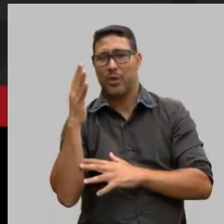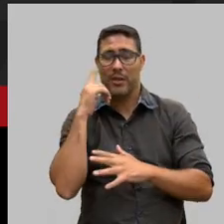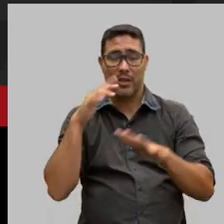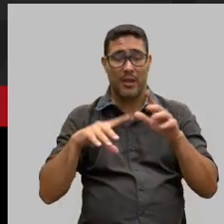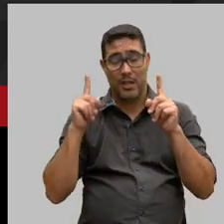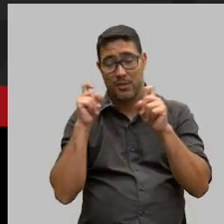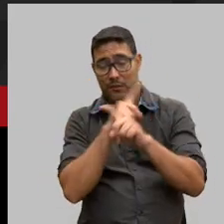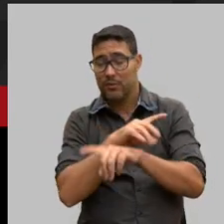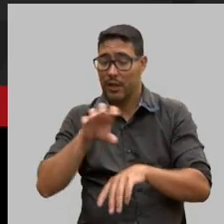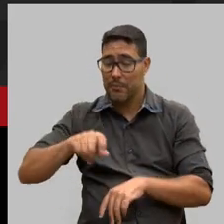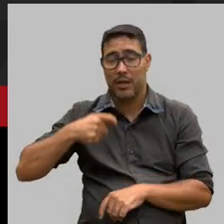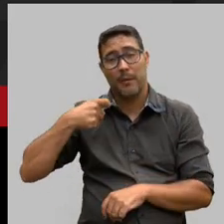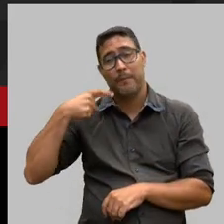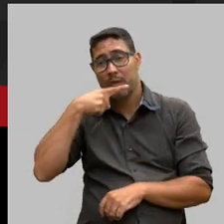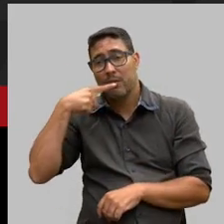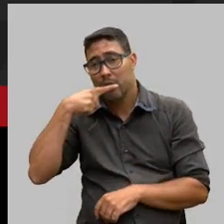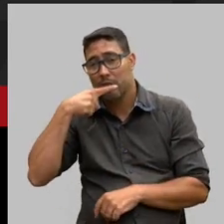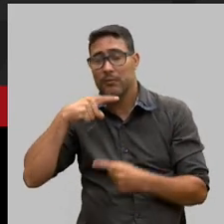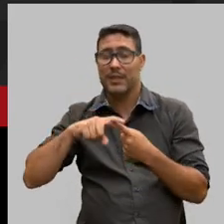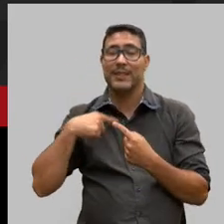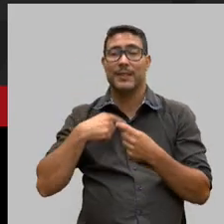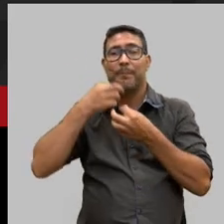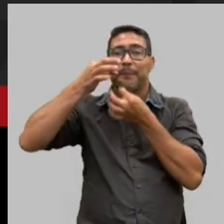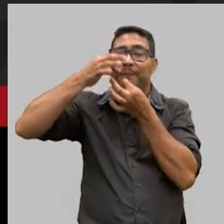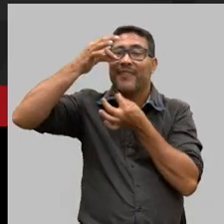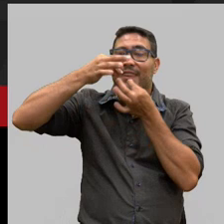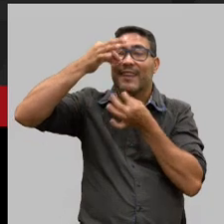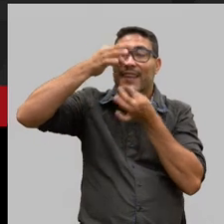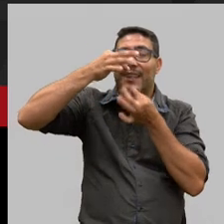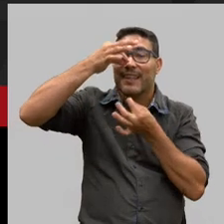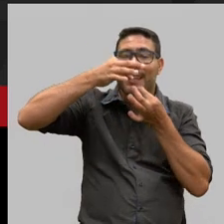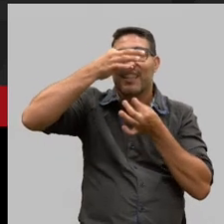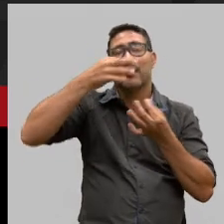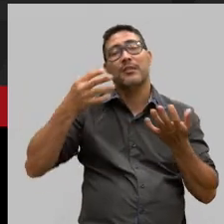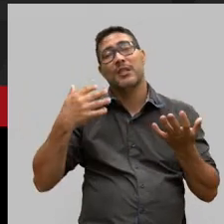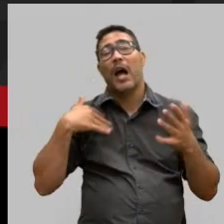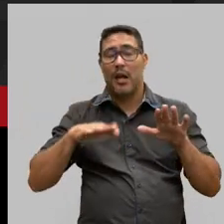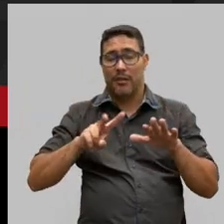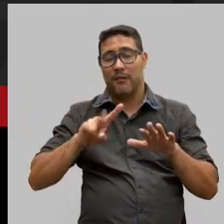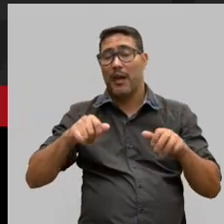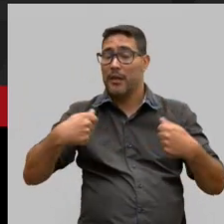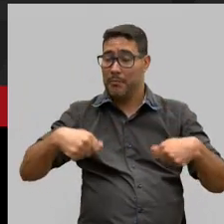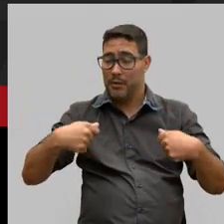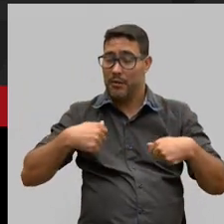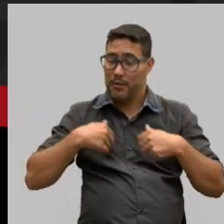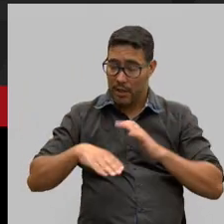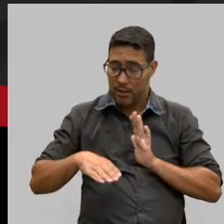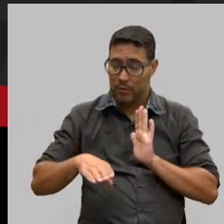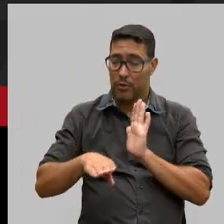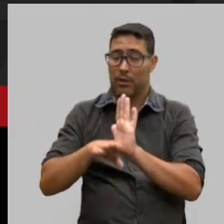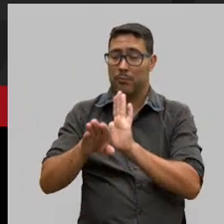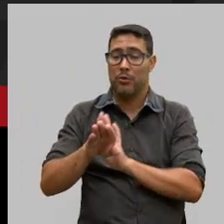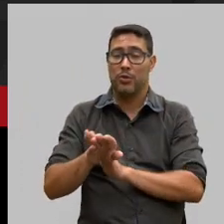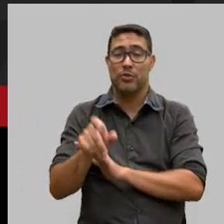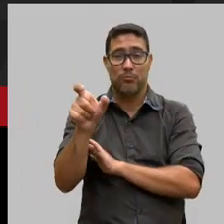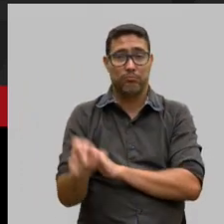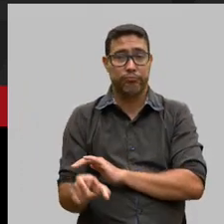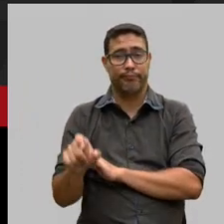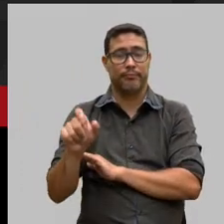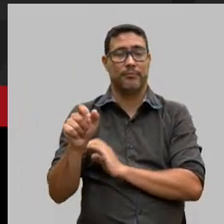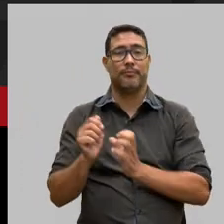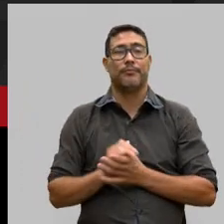escova de dente passar o fio dental então muitas vezes vai precisar da ajuda de uma outra pessoa